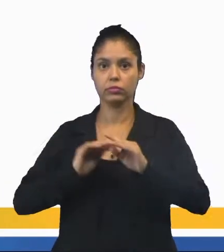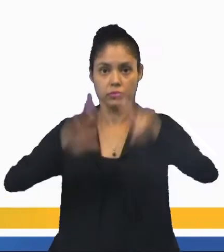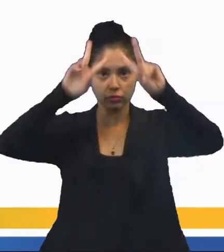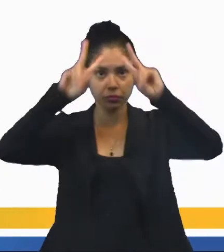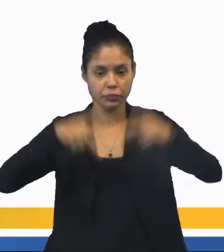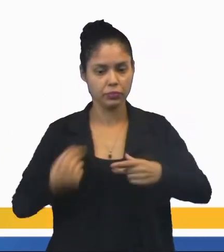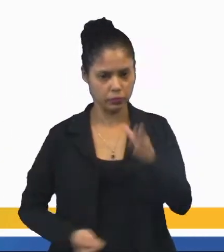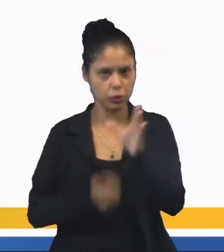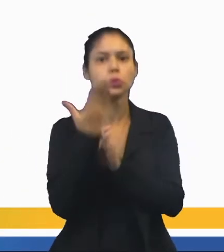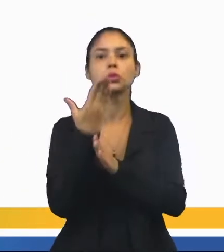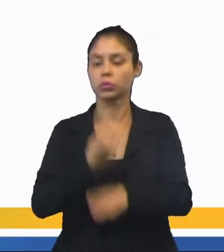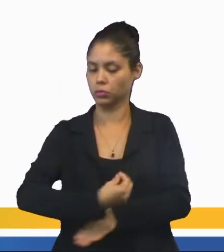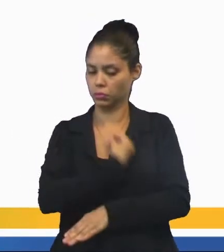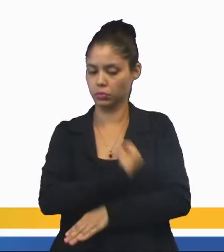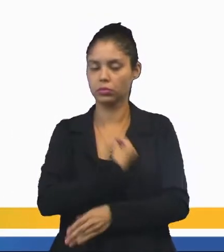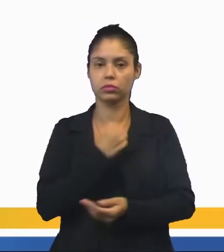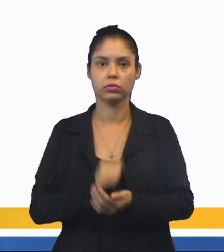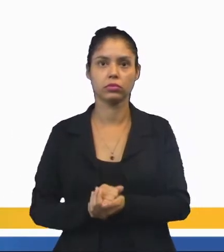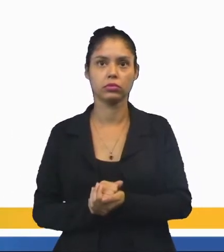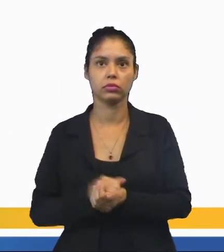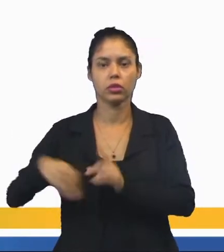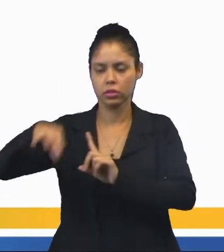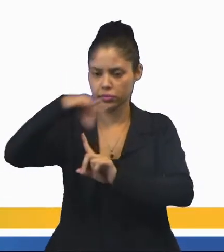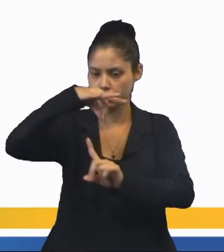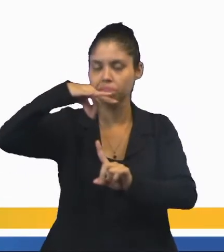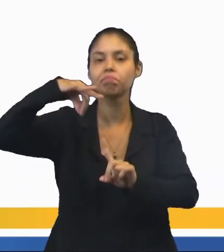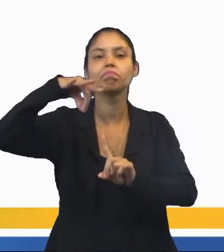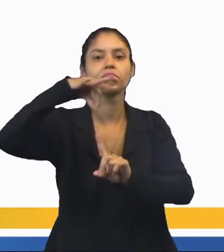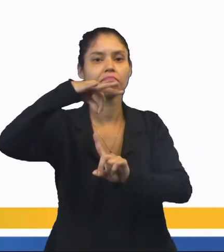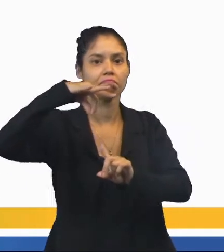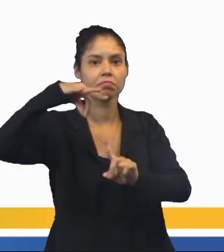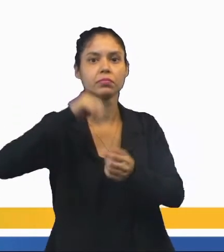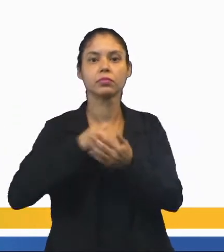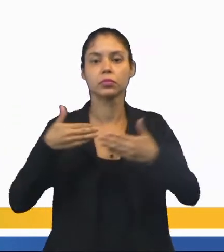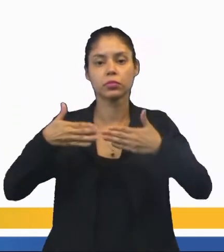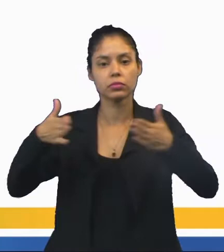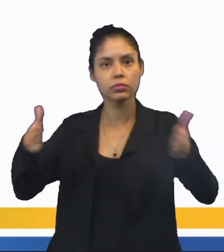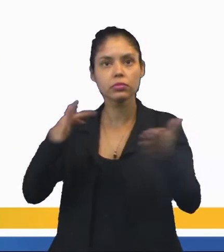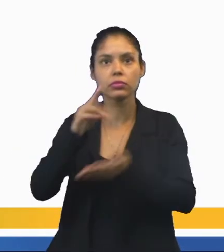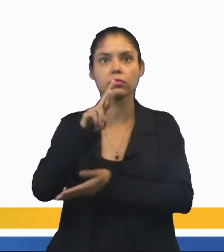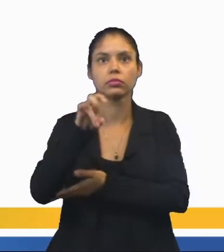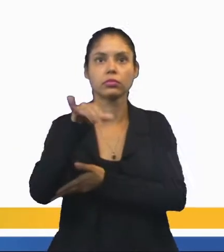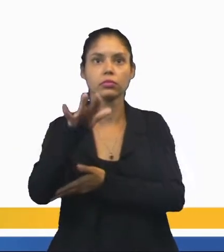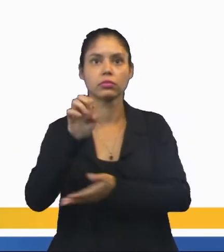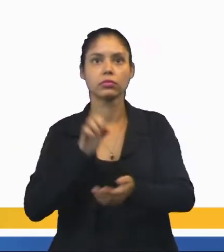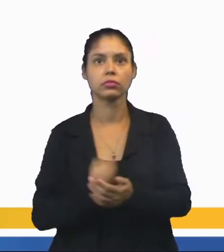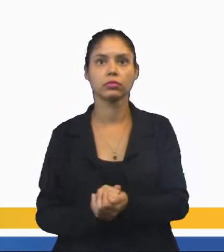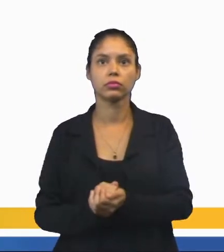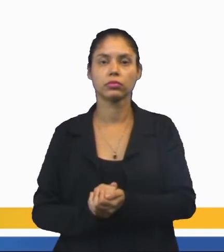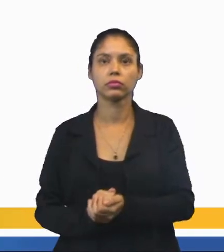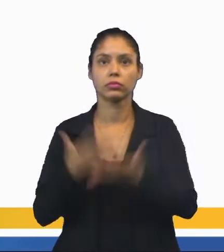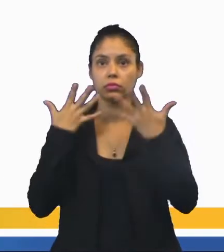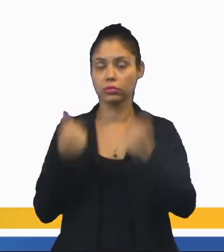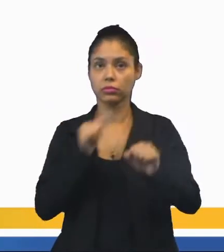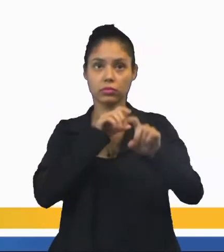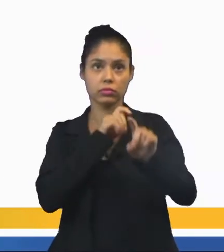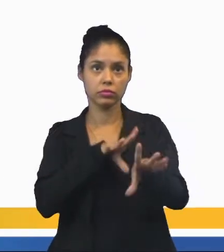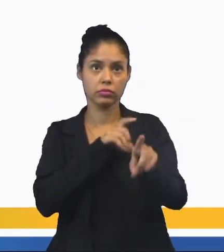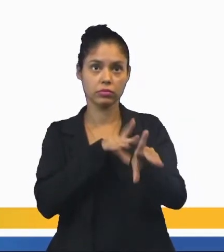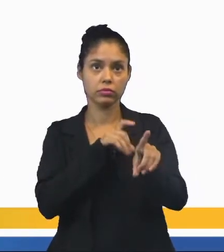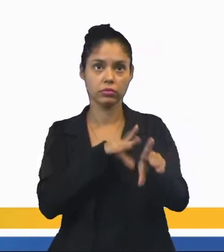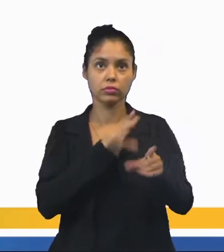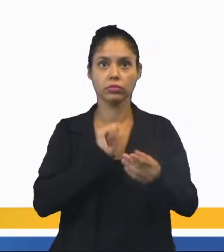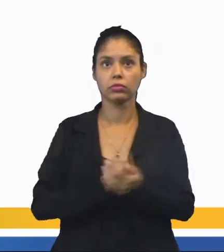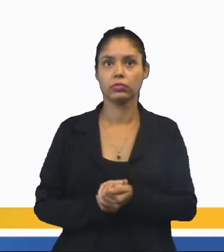origem da vida, por exemplo, à espiritualidade, que é a abertura para o transcendente, né? Adotando doutrinas, as